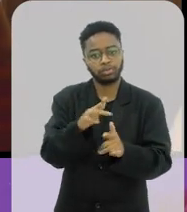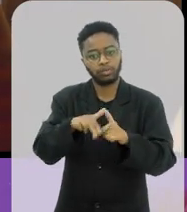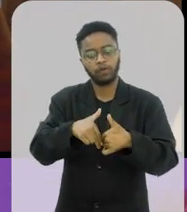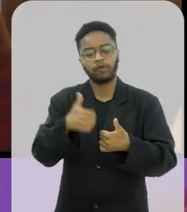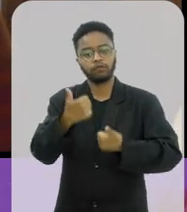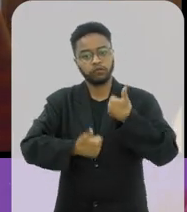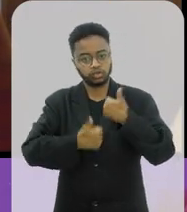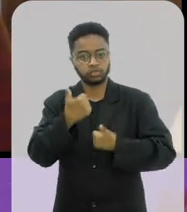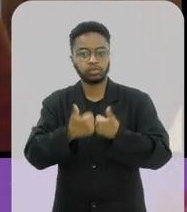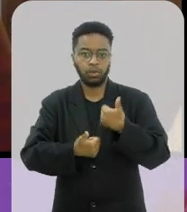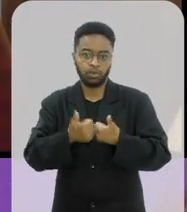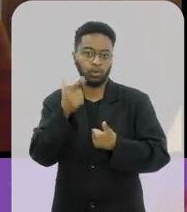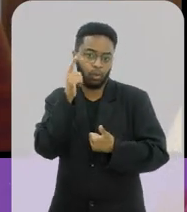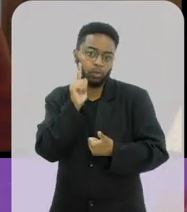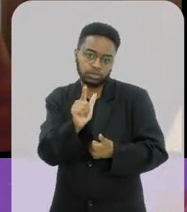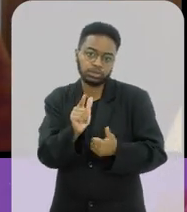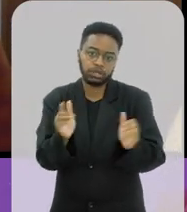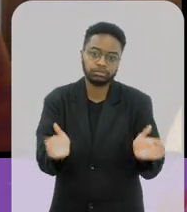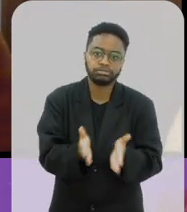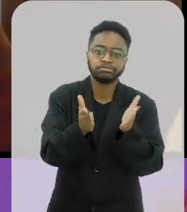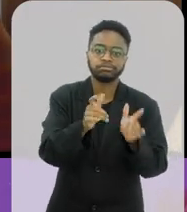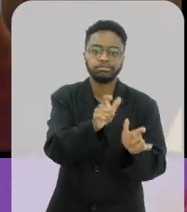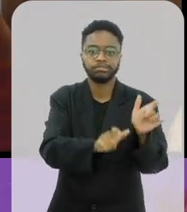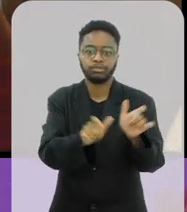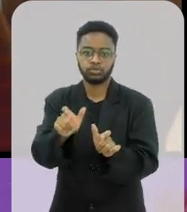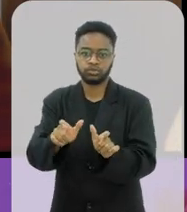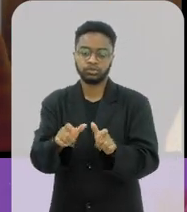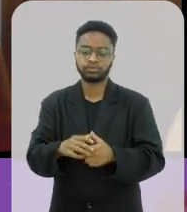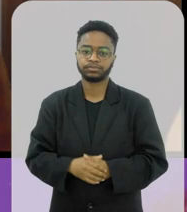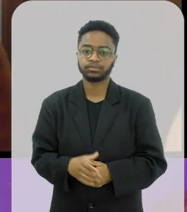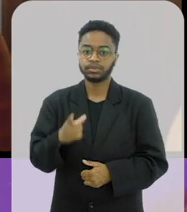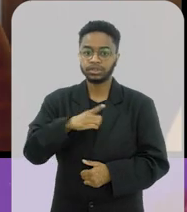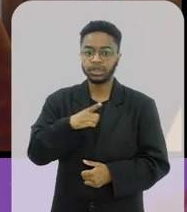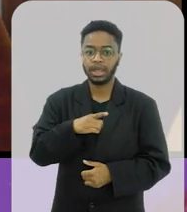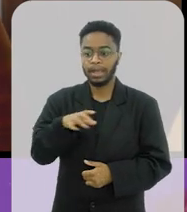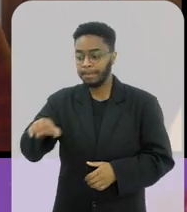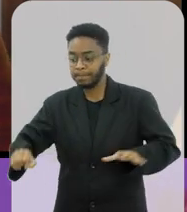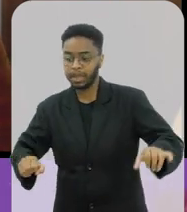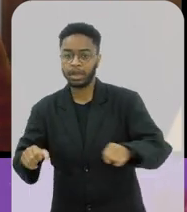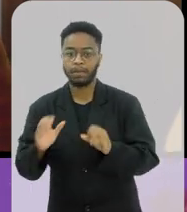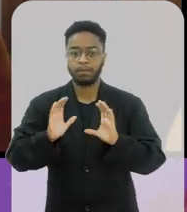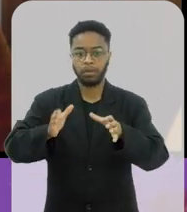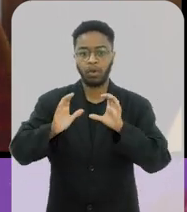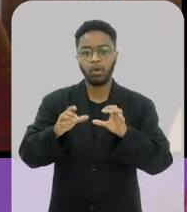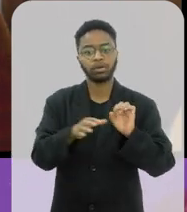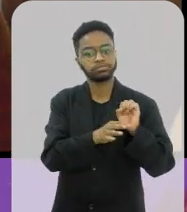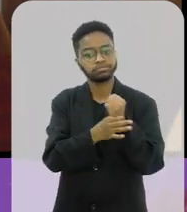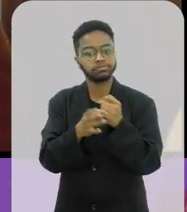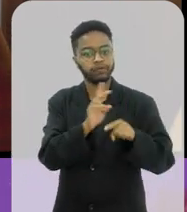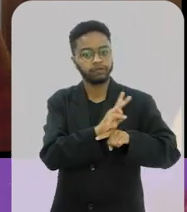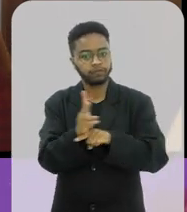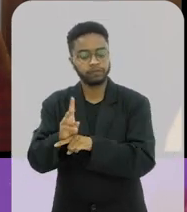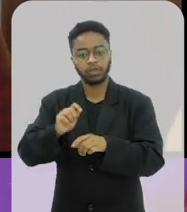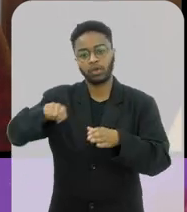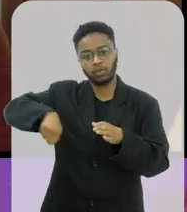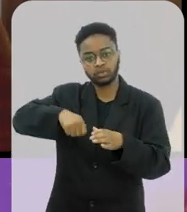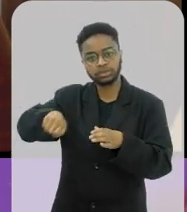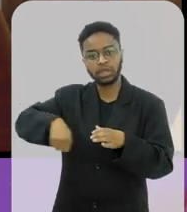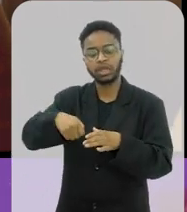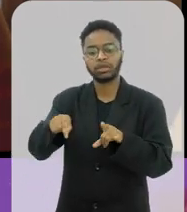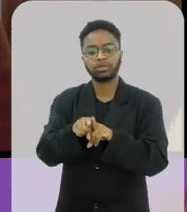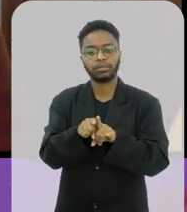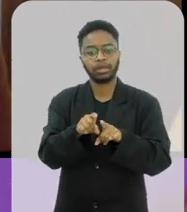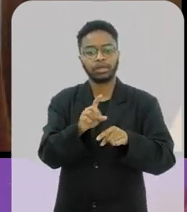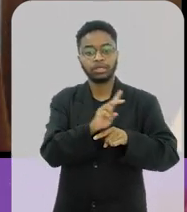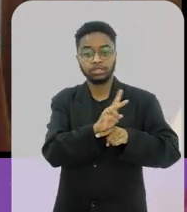consegue dar, né, para as pessoas. São os gandulas, seguranças, cozinheiros,